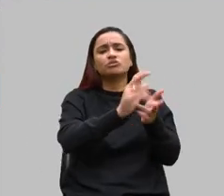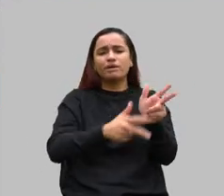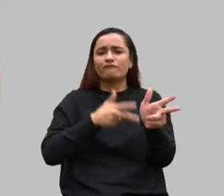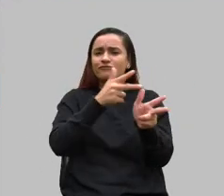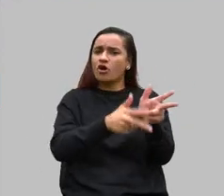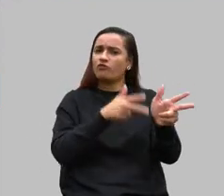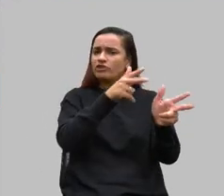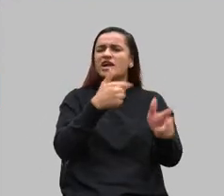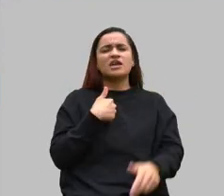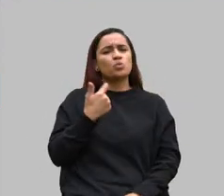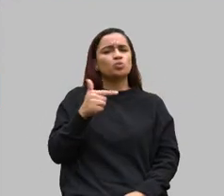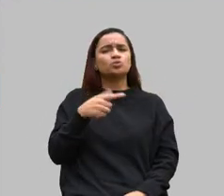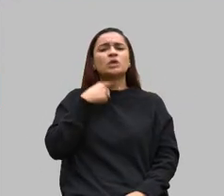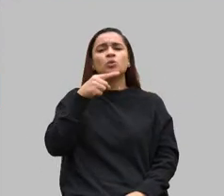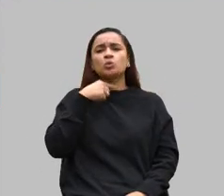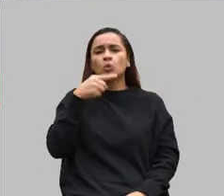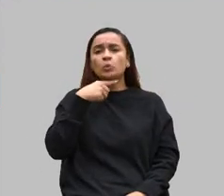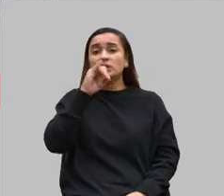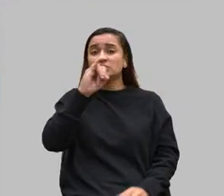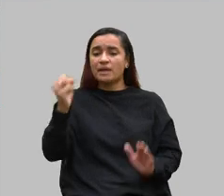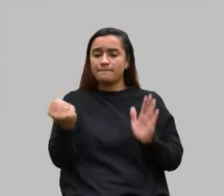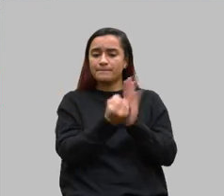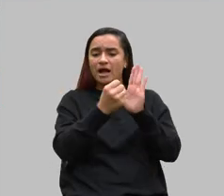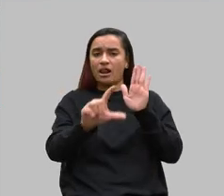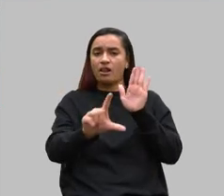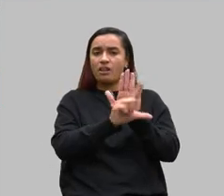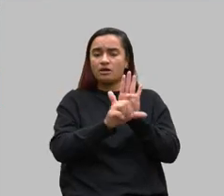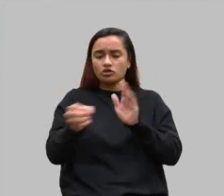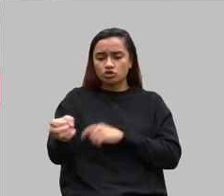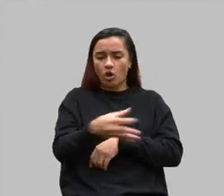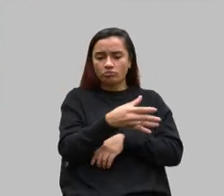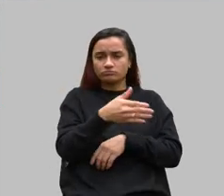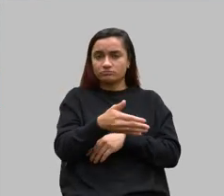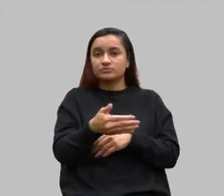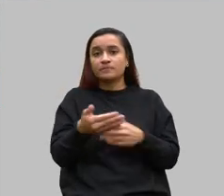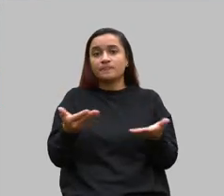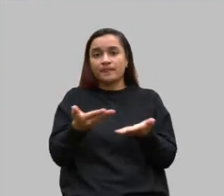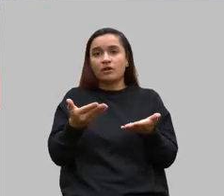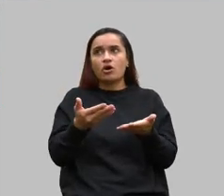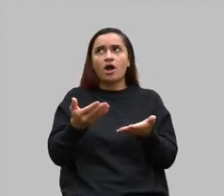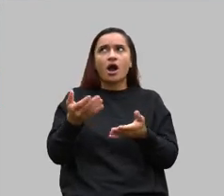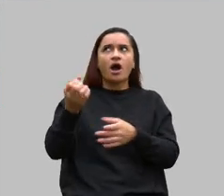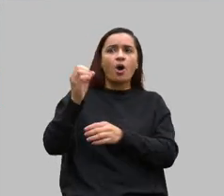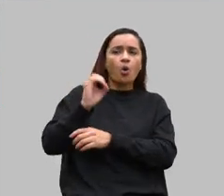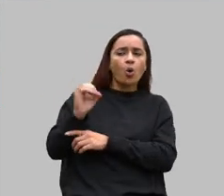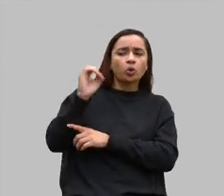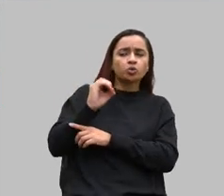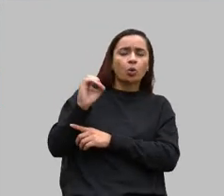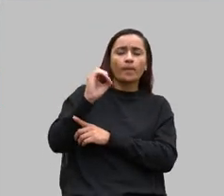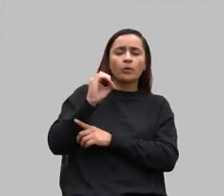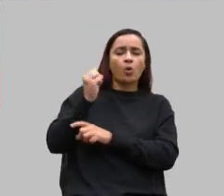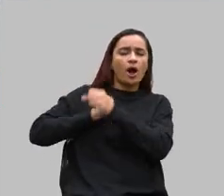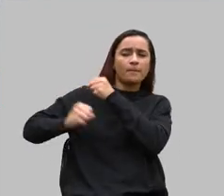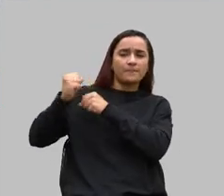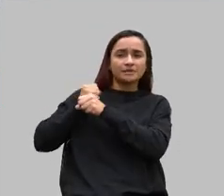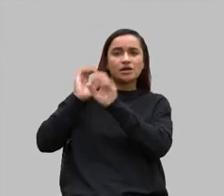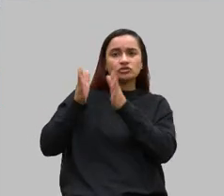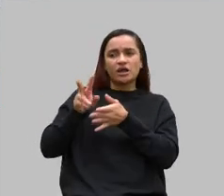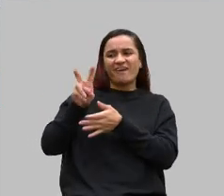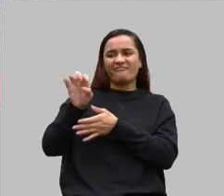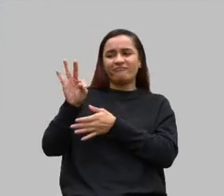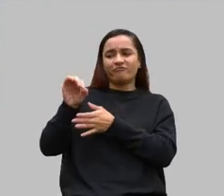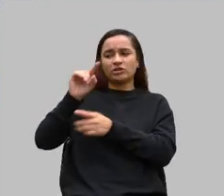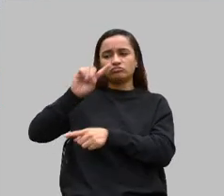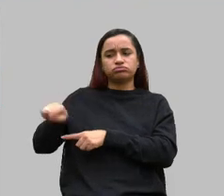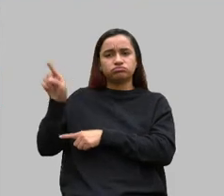que o novo Marco legal de ferrovias né sobretudo a partirda derrubada do veto né em outubro do ano passado nos abre uma oportunidade ímpar né Eu